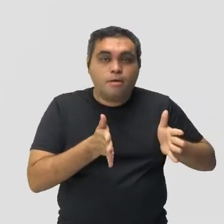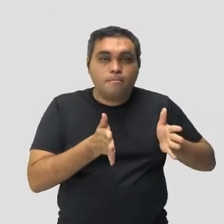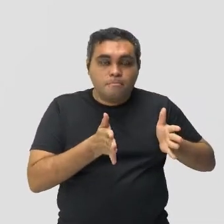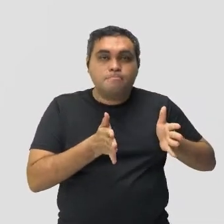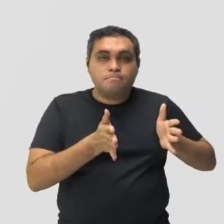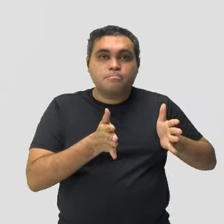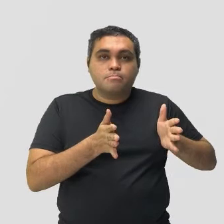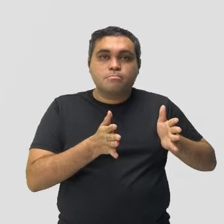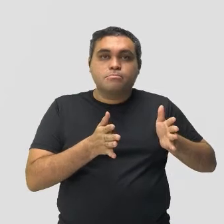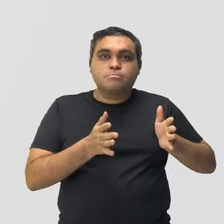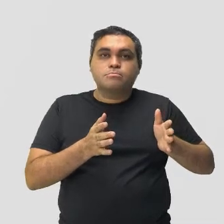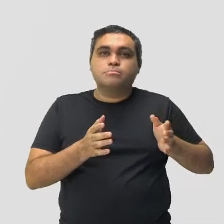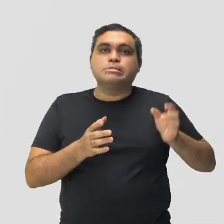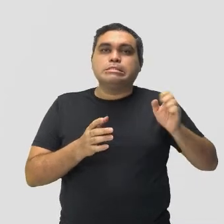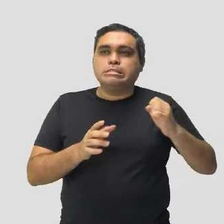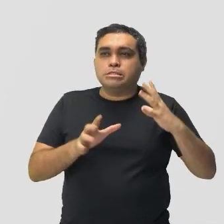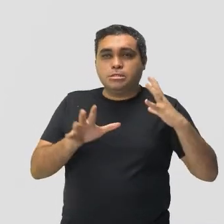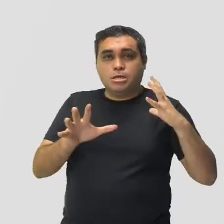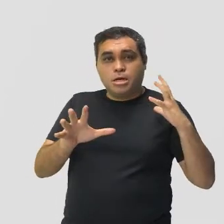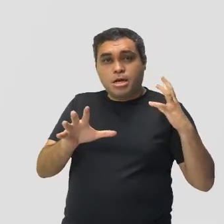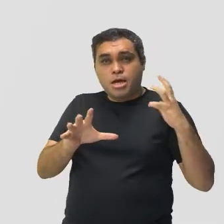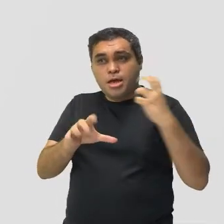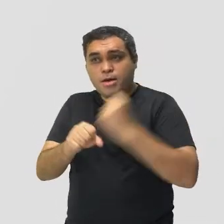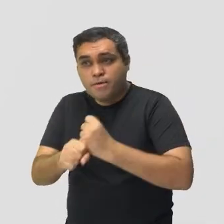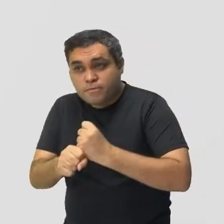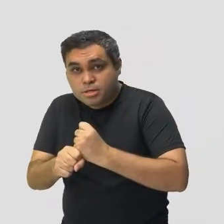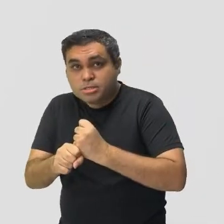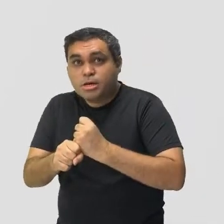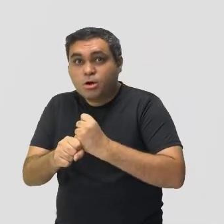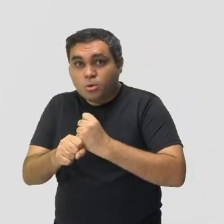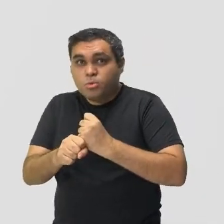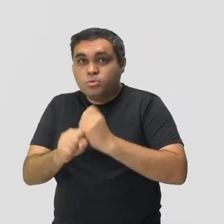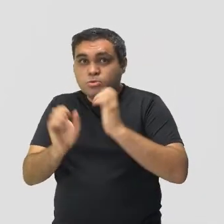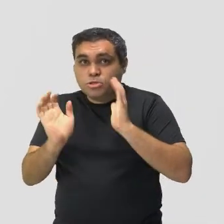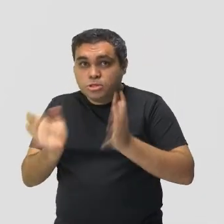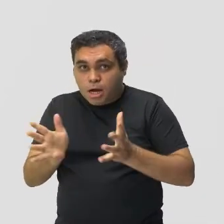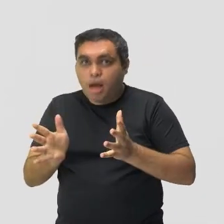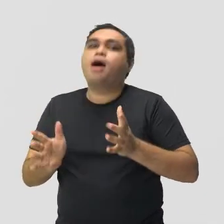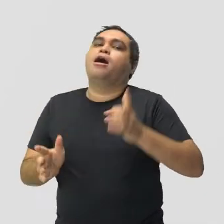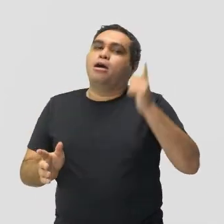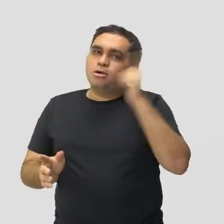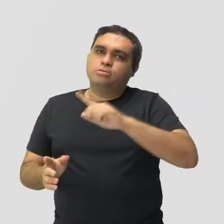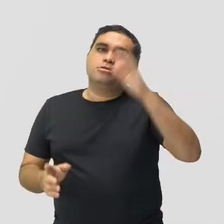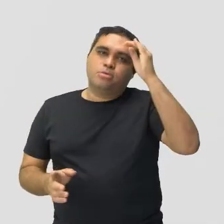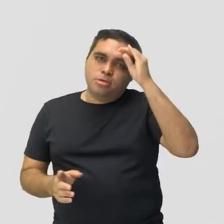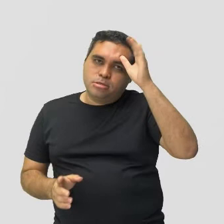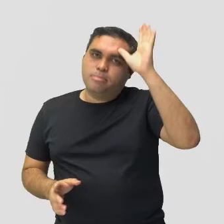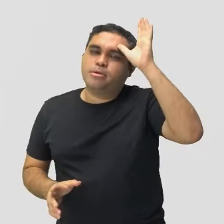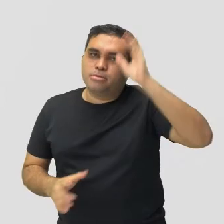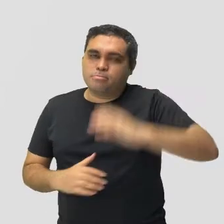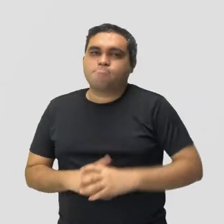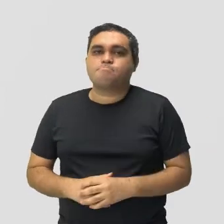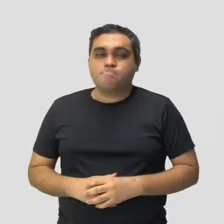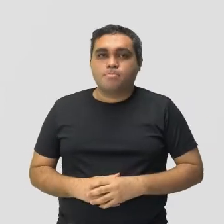não passou nenhuma revisão, então eu posso chegar ao conhecimento. Ou seja,